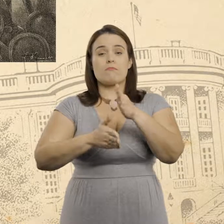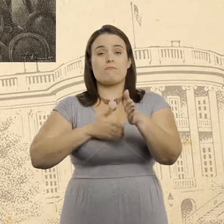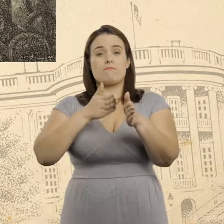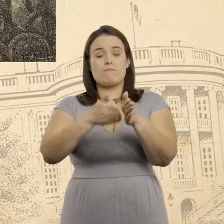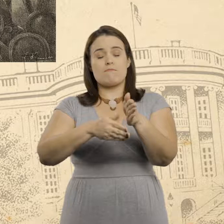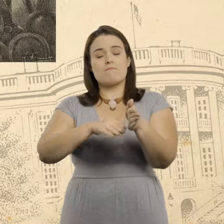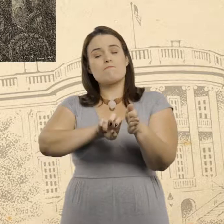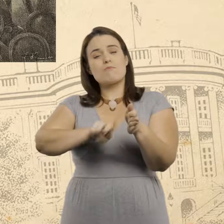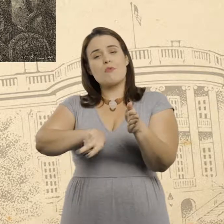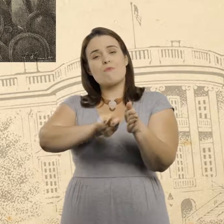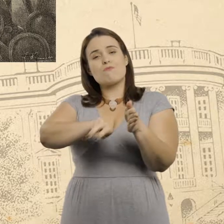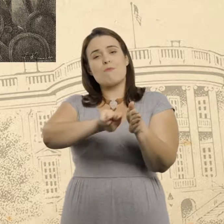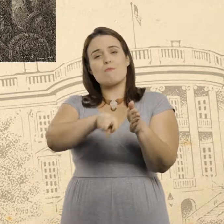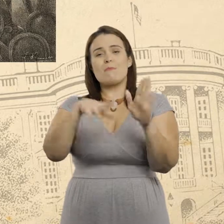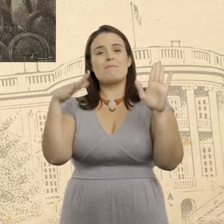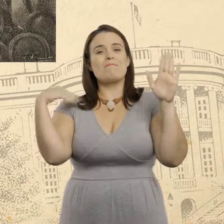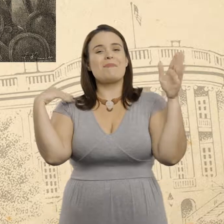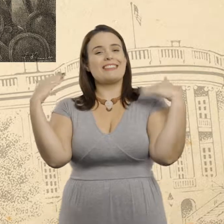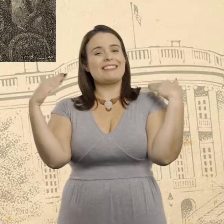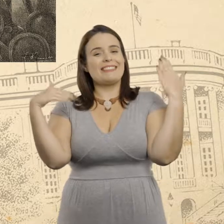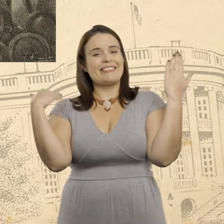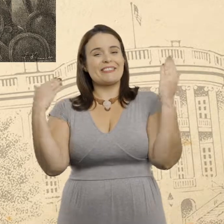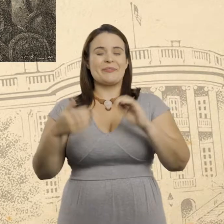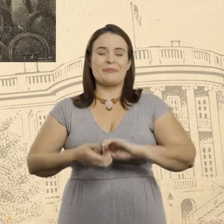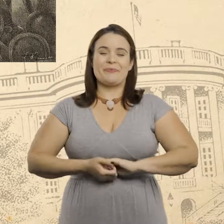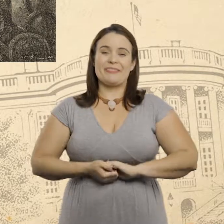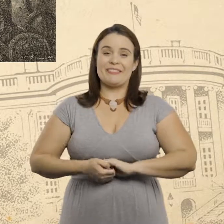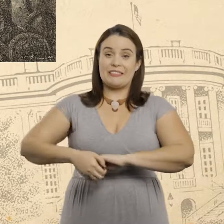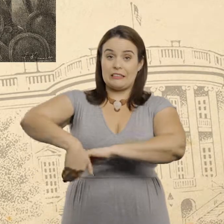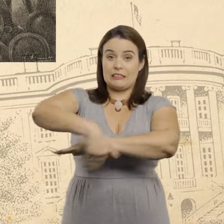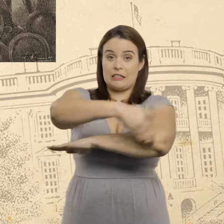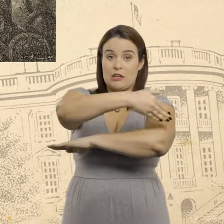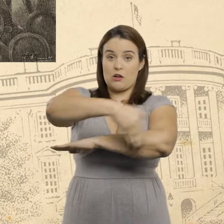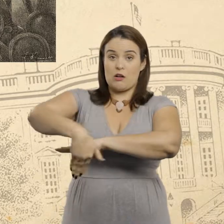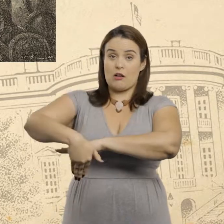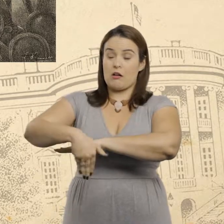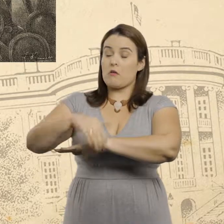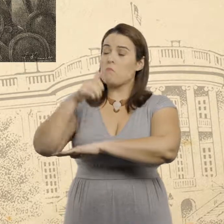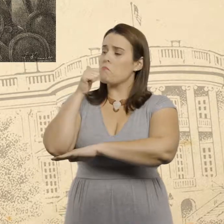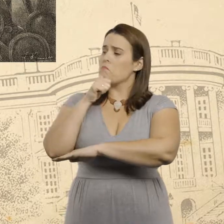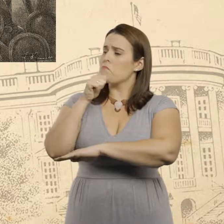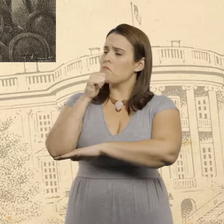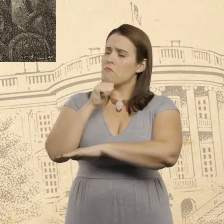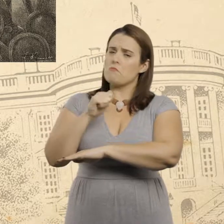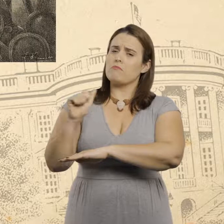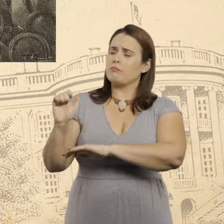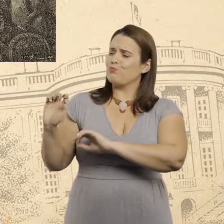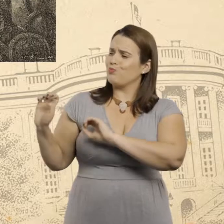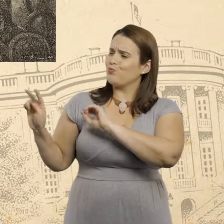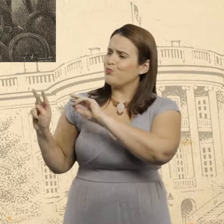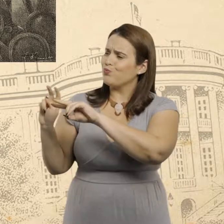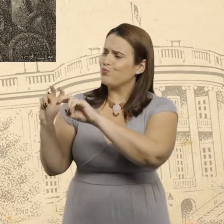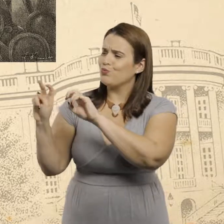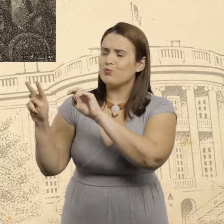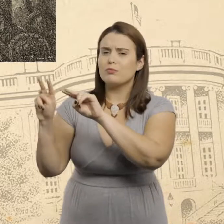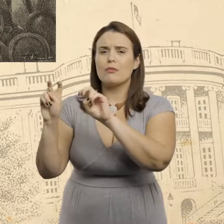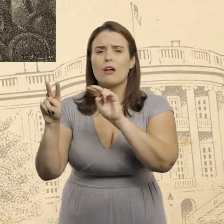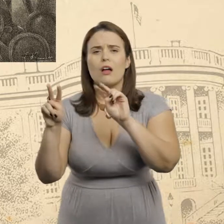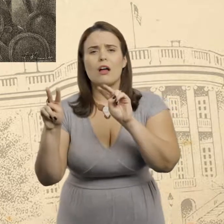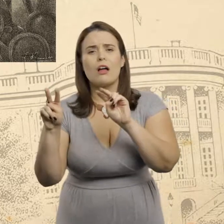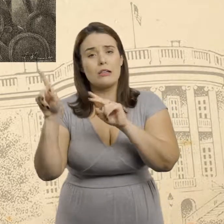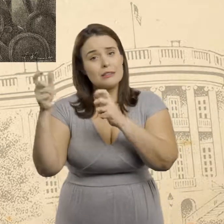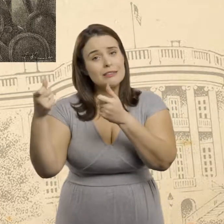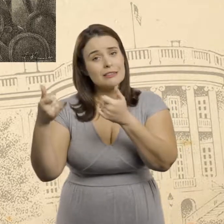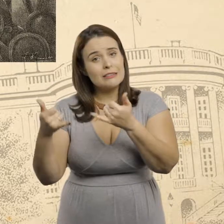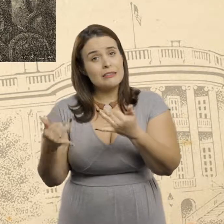Ogden. Todos foram dar um passeio. Nas ruas, era possível ver muitas mulheres. Isso se explica